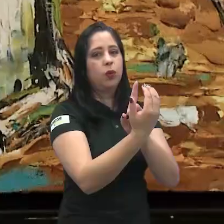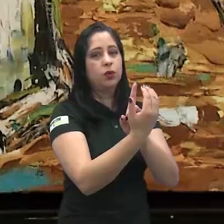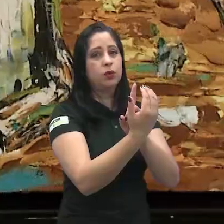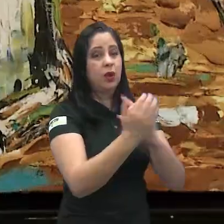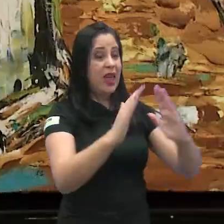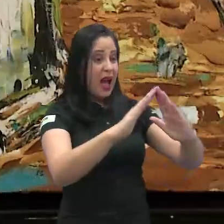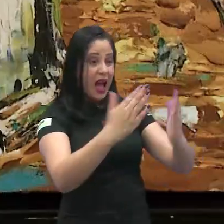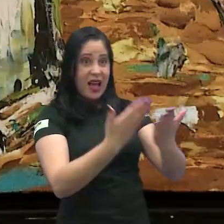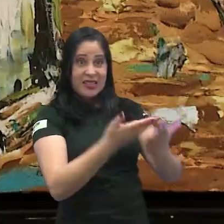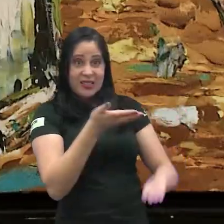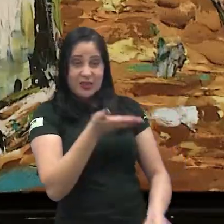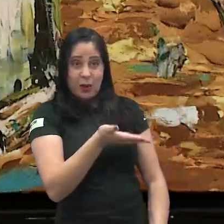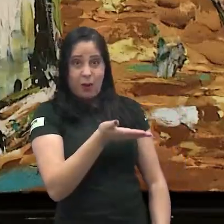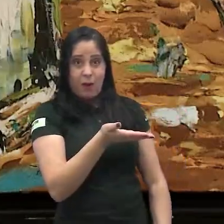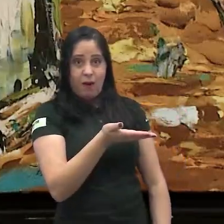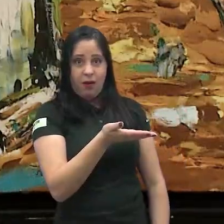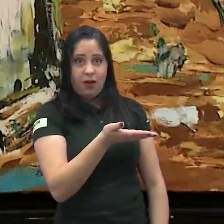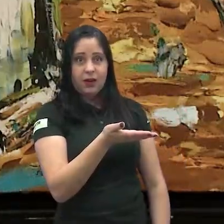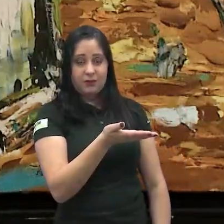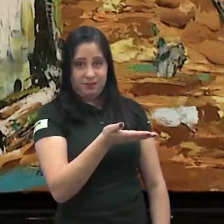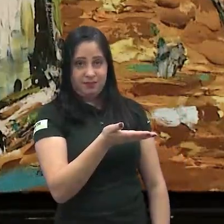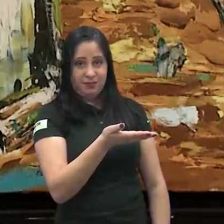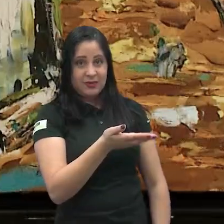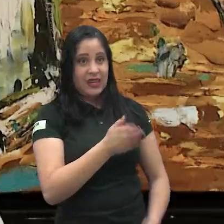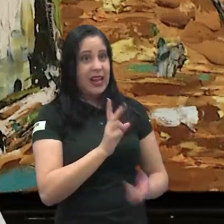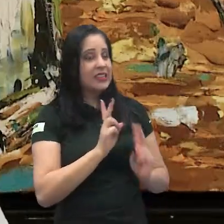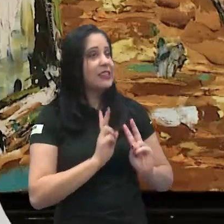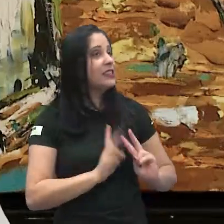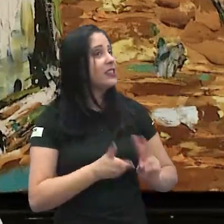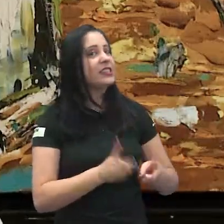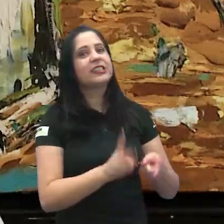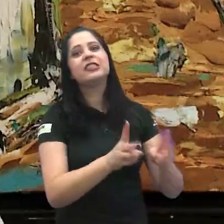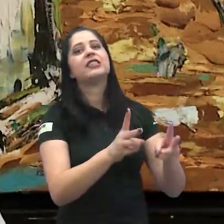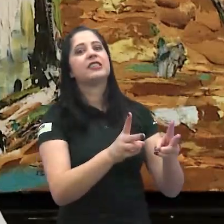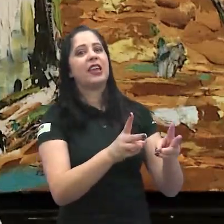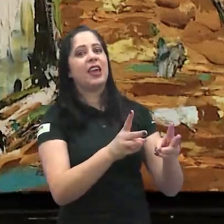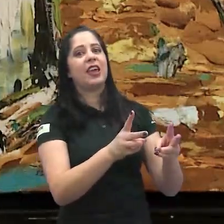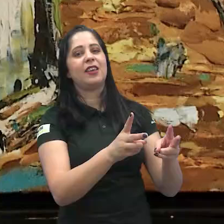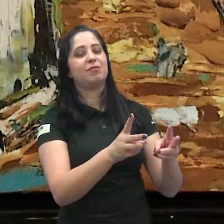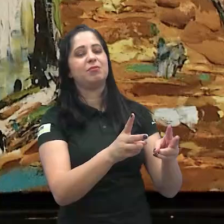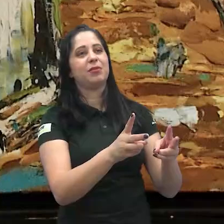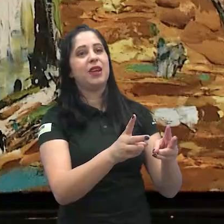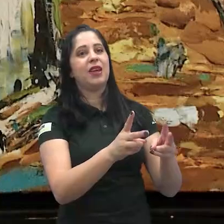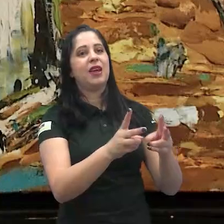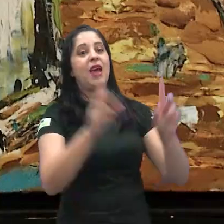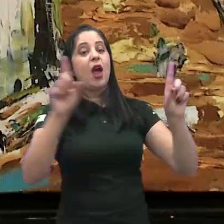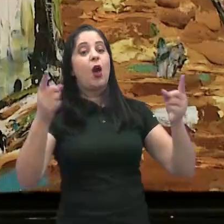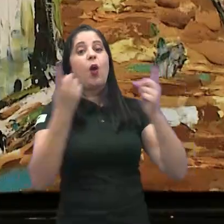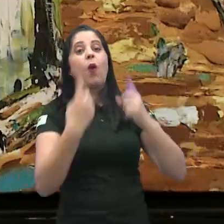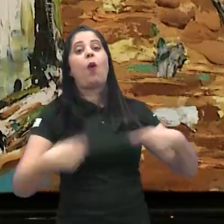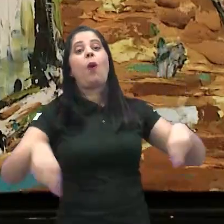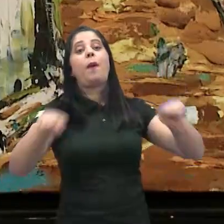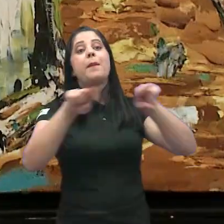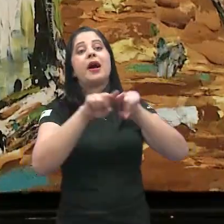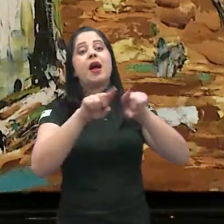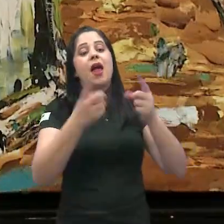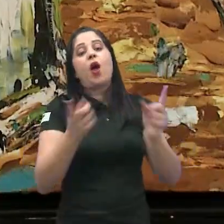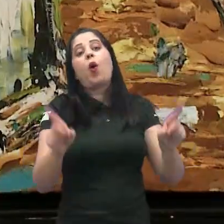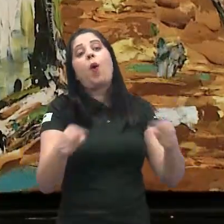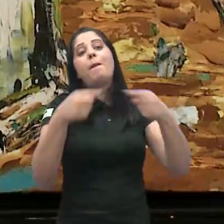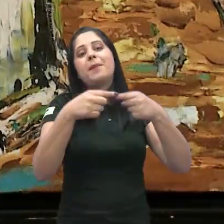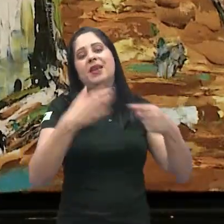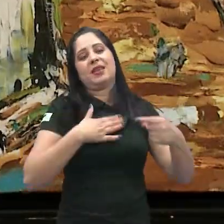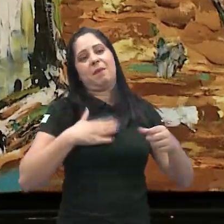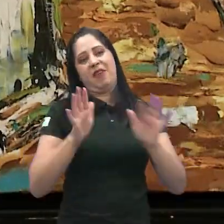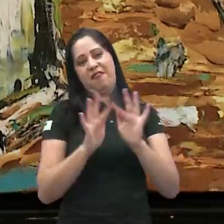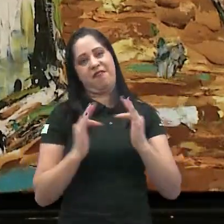Lar sempre foi parte da nossa visão de família estendida. Nós tínhamos a nossa família que